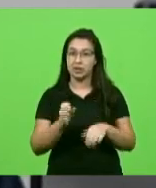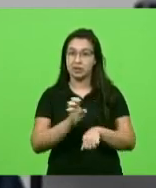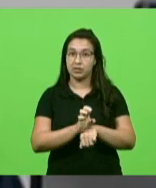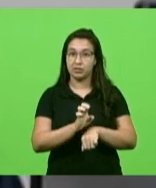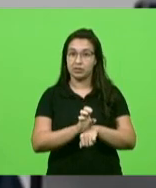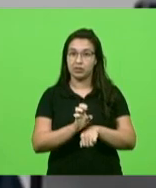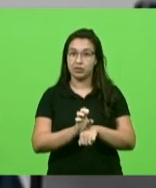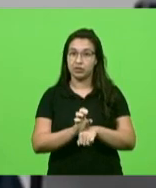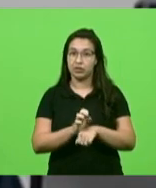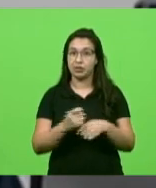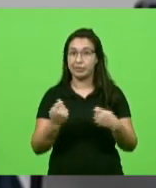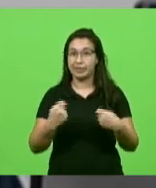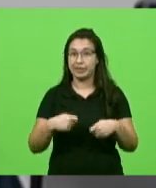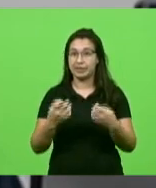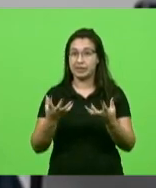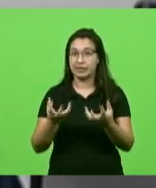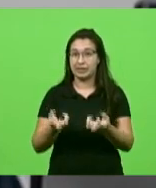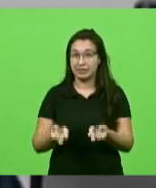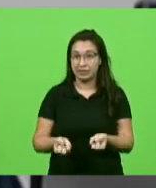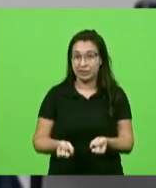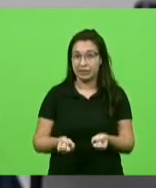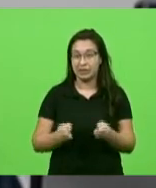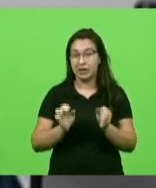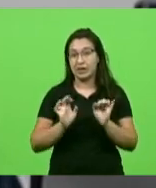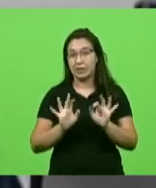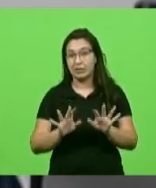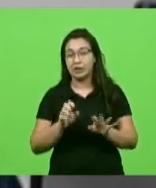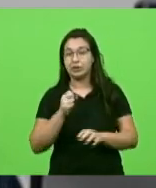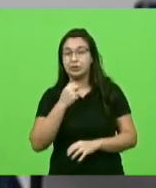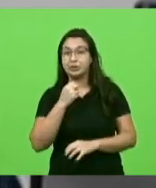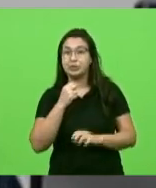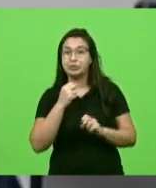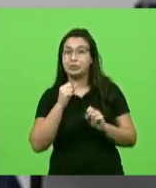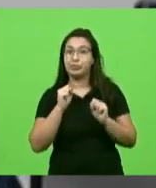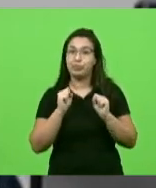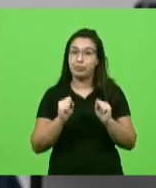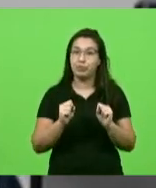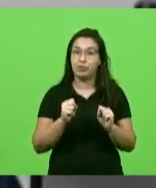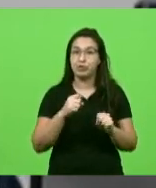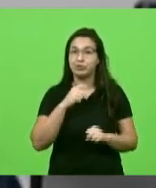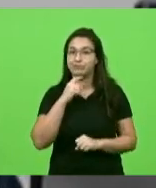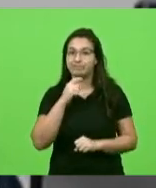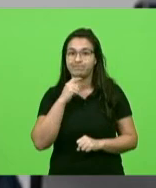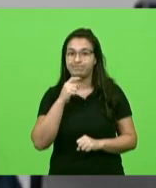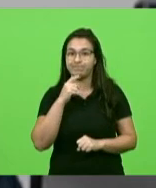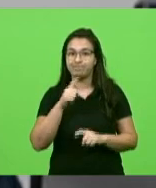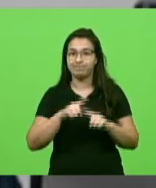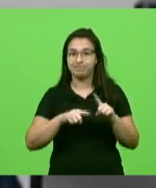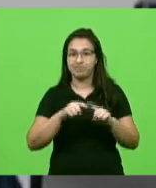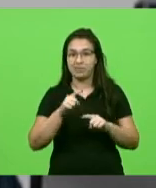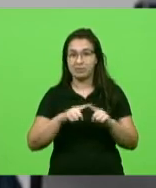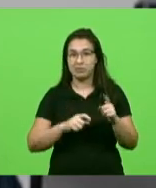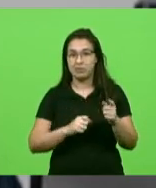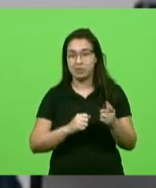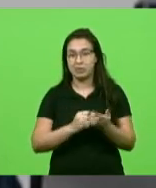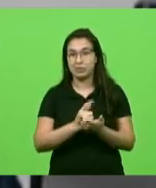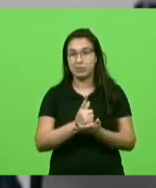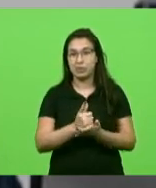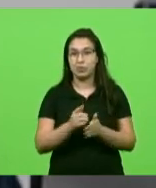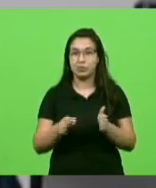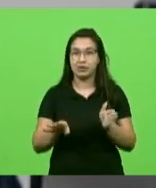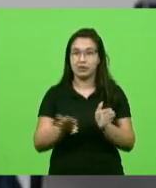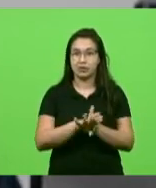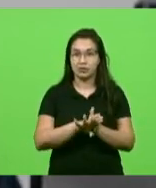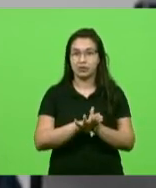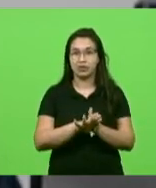sujeitar-se a pagar o valor ofertado ou correndo o risco de não conseguir equipamento suficiente para guarnecer os leitos de UTI destinados ao atendimento dos